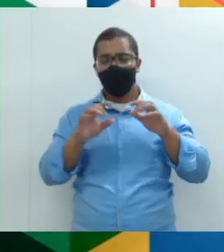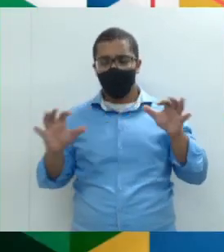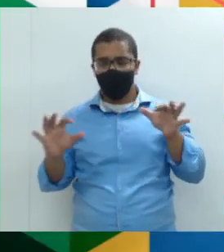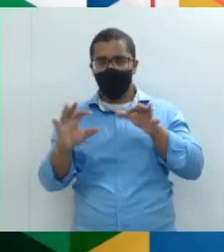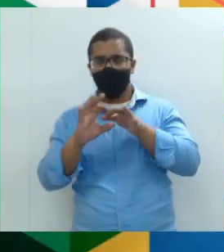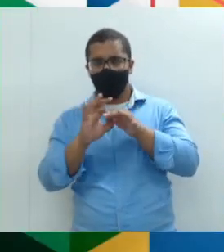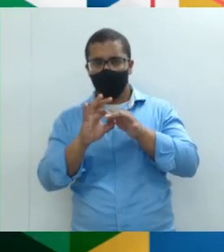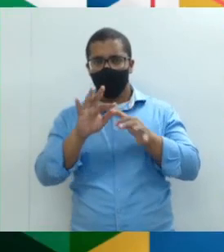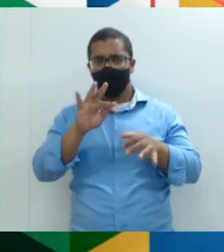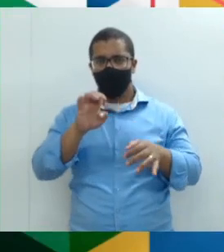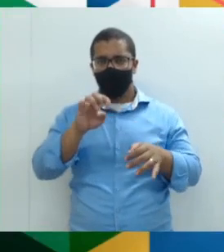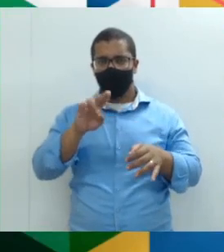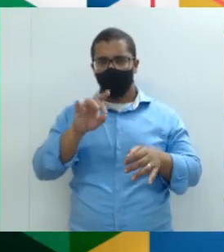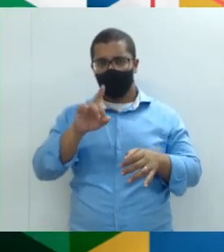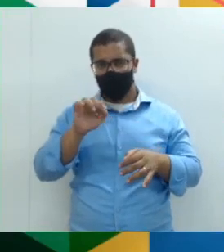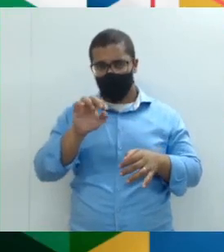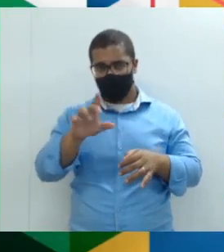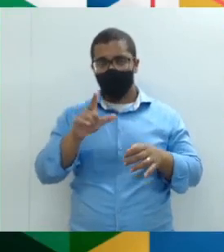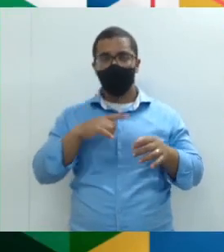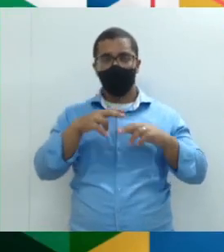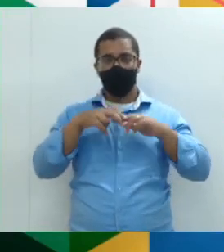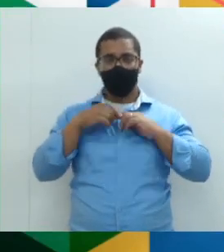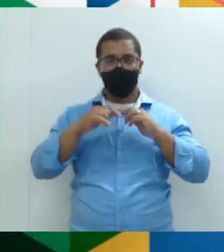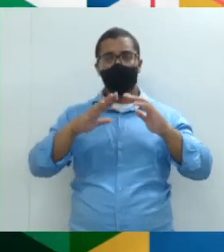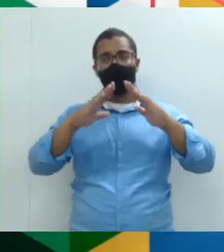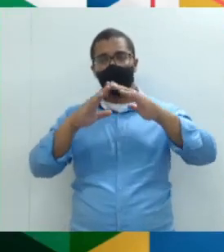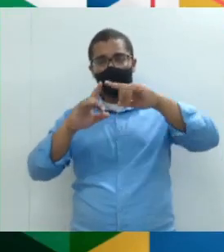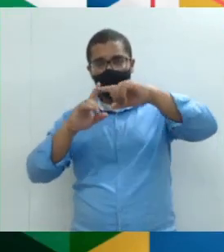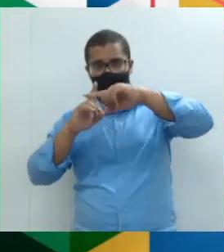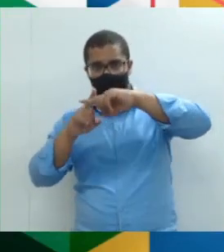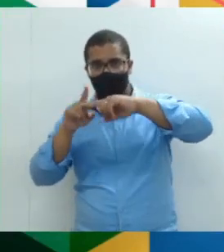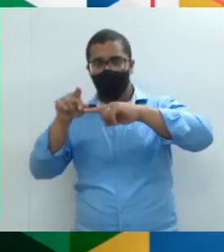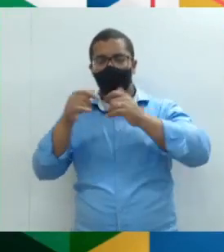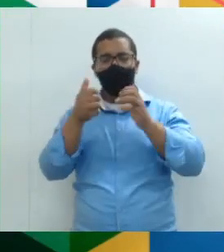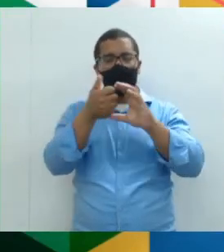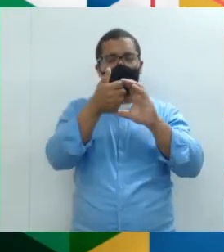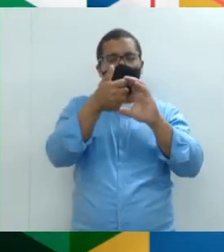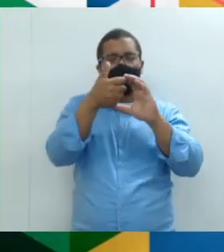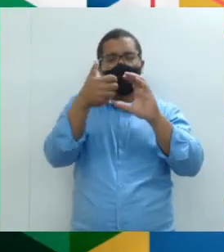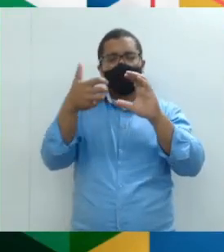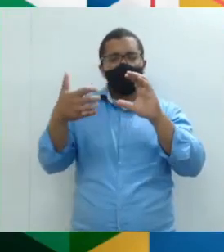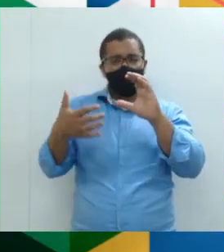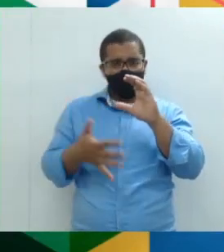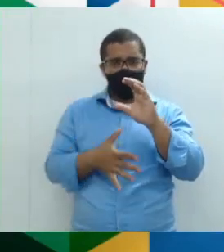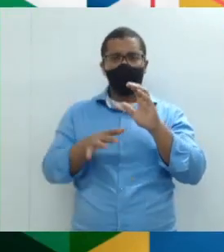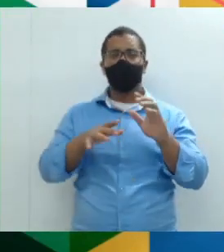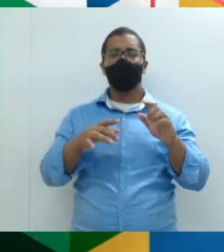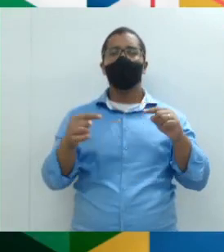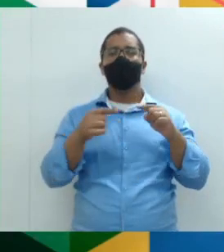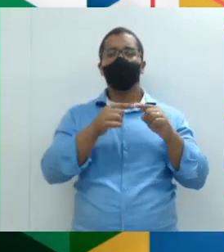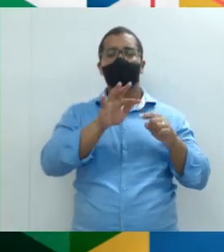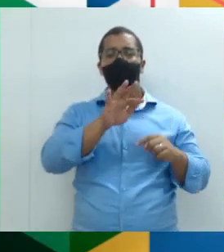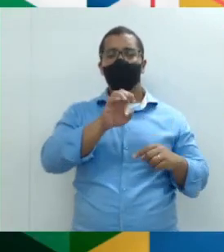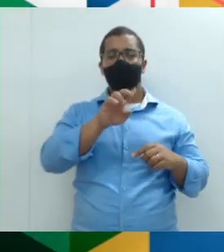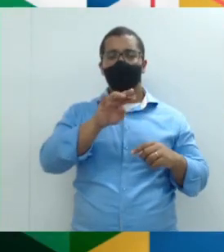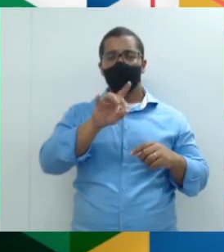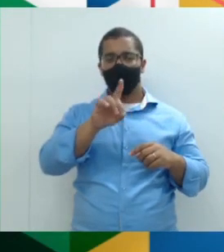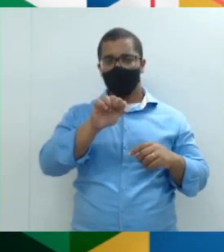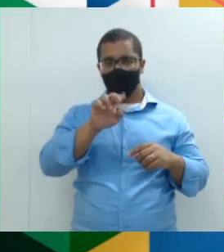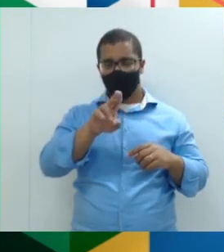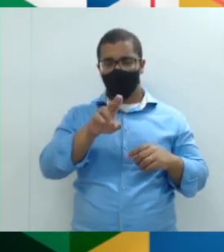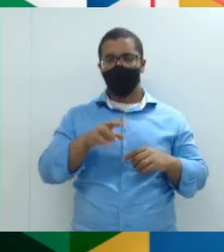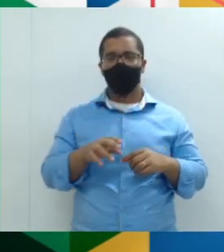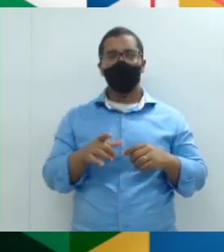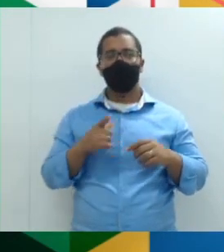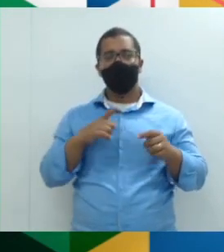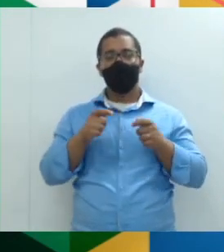dos mosteiros, cujas características se assemelhavam aos dos domínios dos senhores feudais. Como tinha? Letra A. Controle